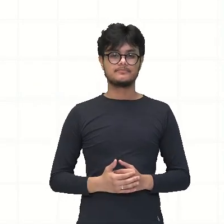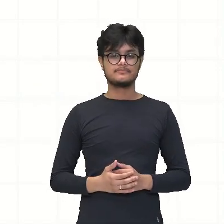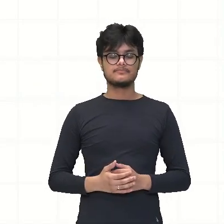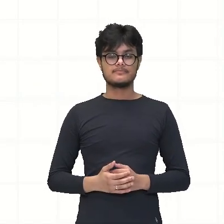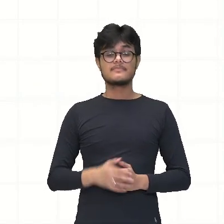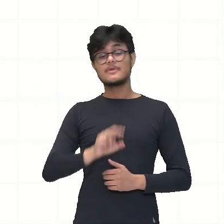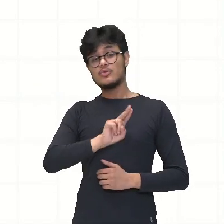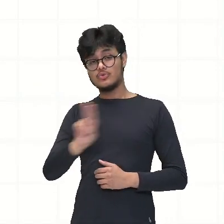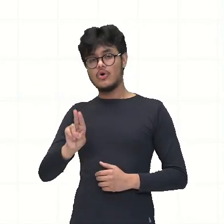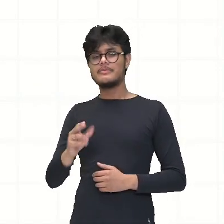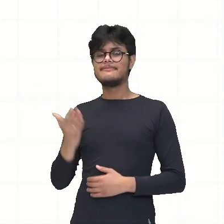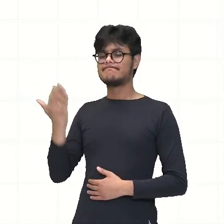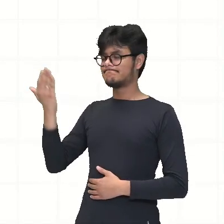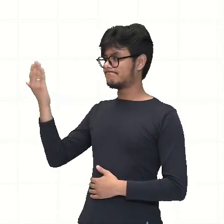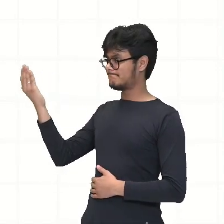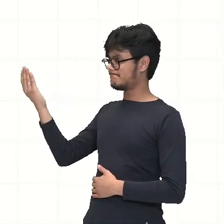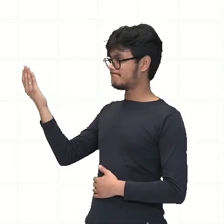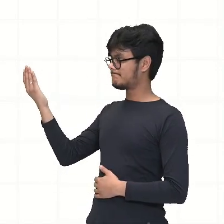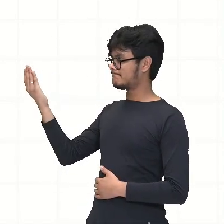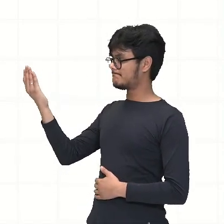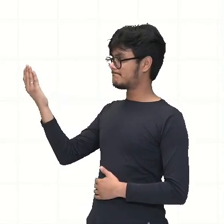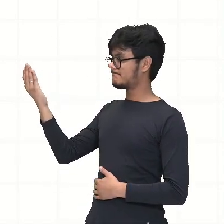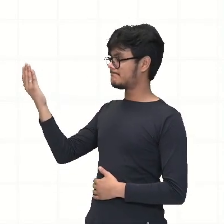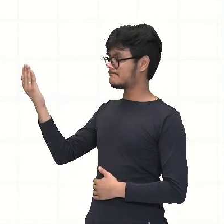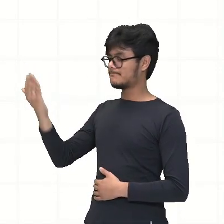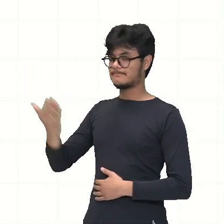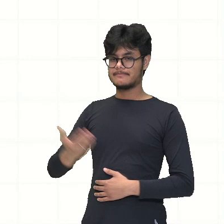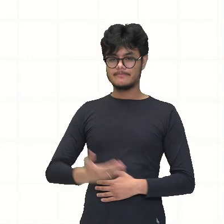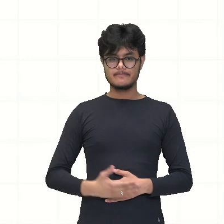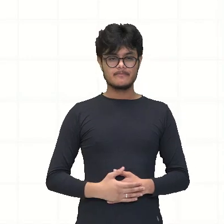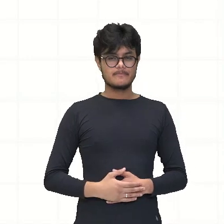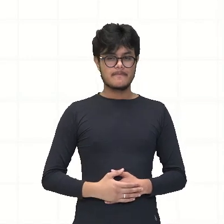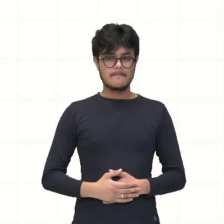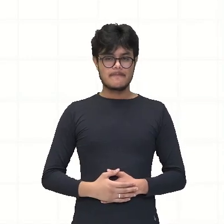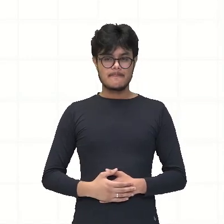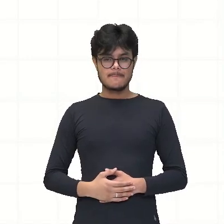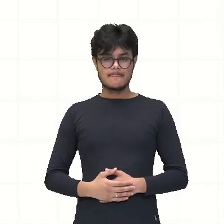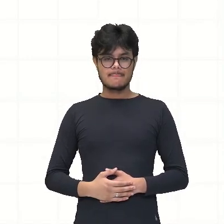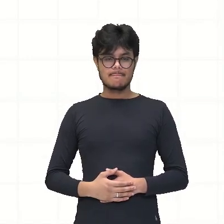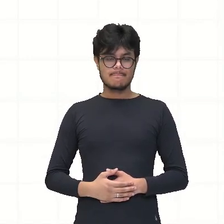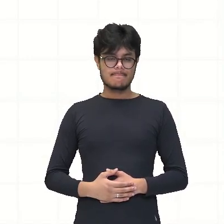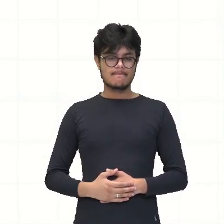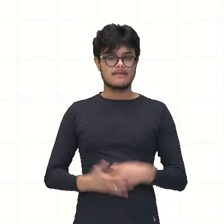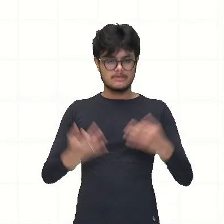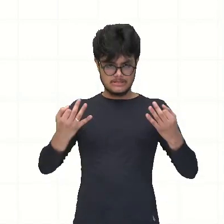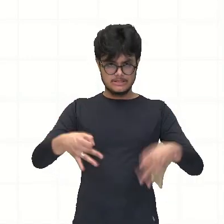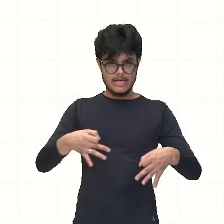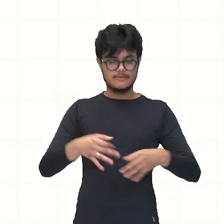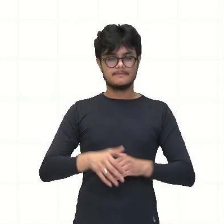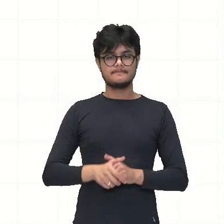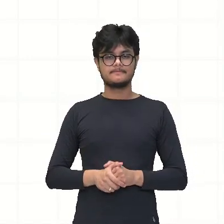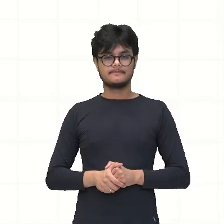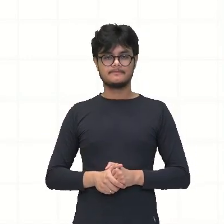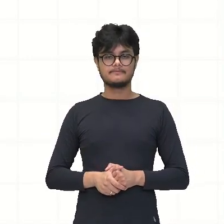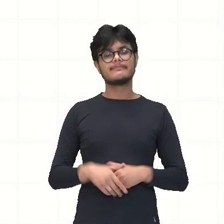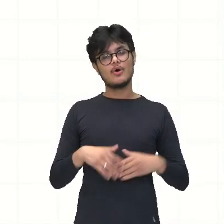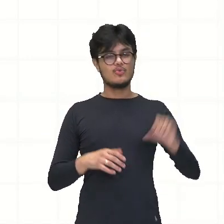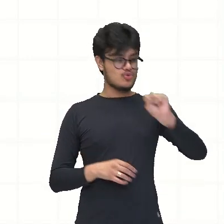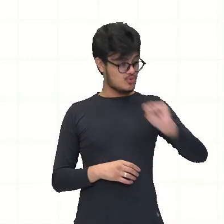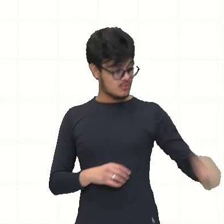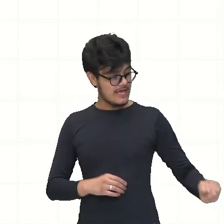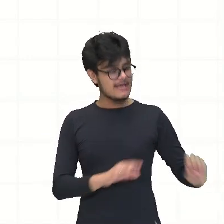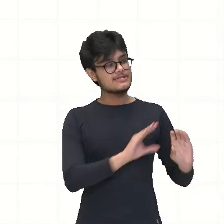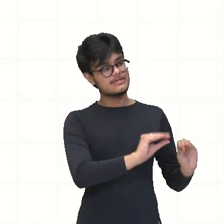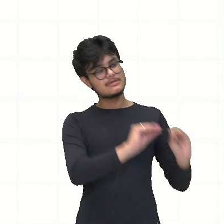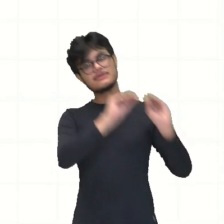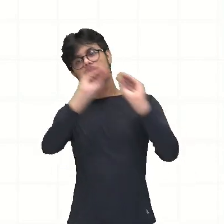essa migração de interregional. Migração, aí esse fluxo migratório das pessoas, né, de uma